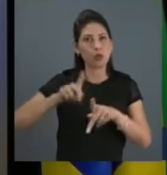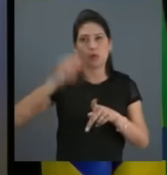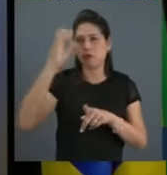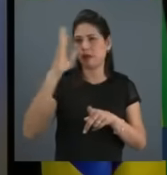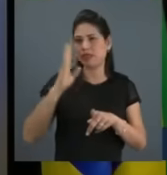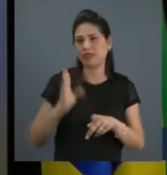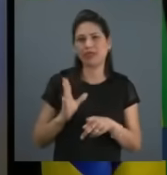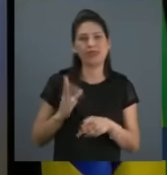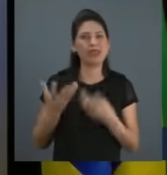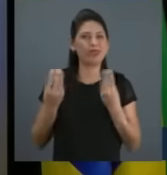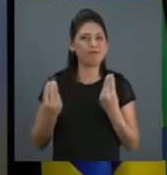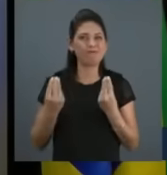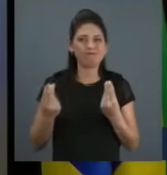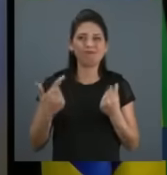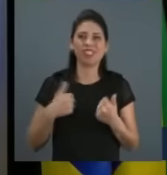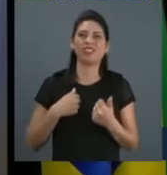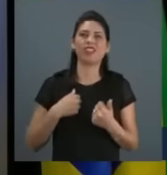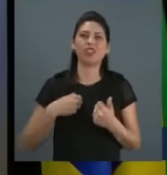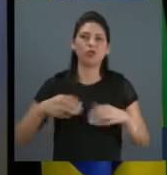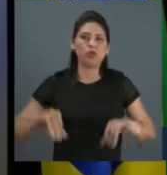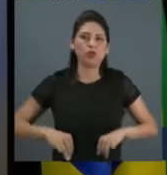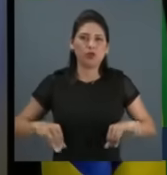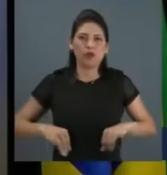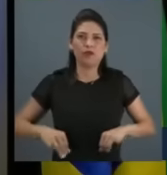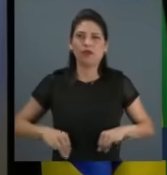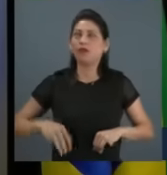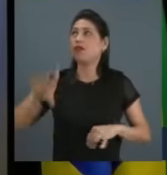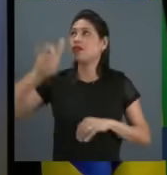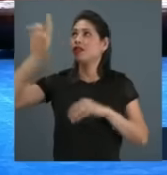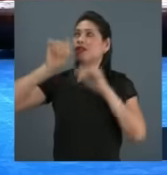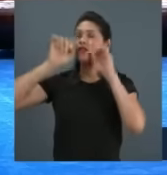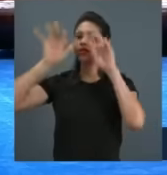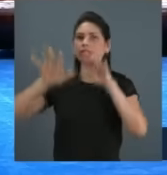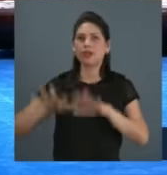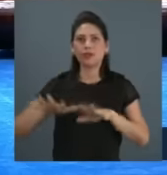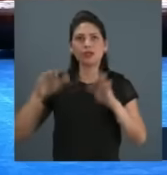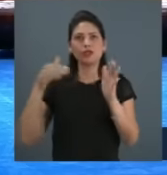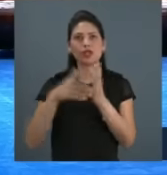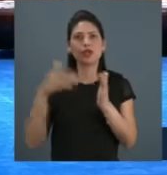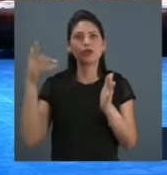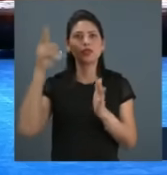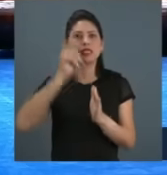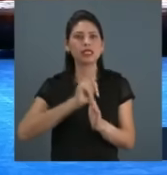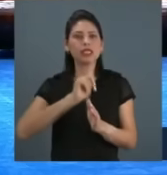cruel, covarde. Que Deus nos abençoe, presidente, até que a gente possa fazer a